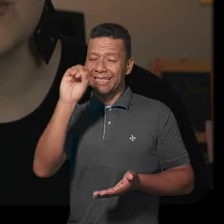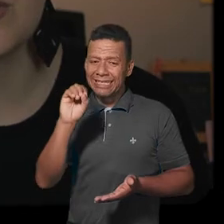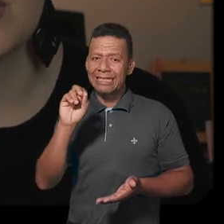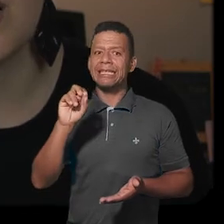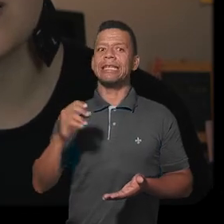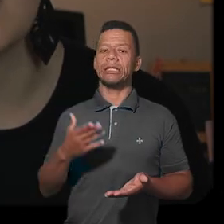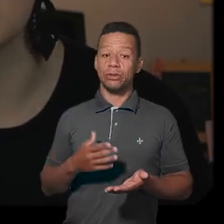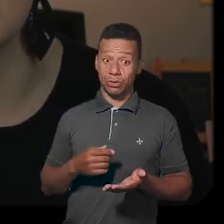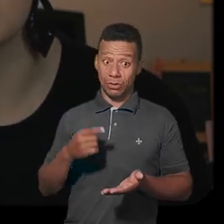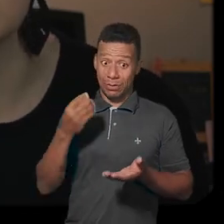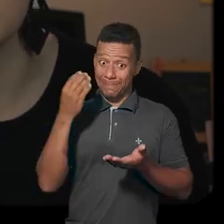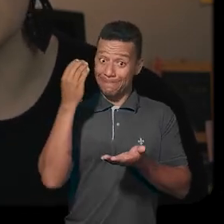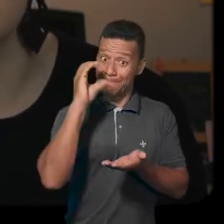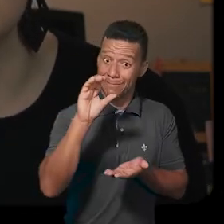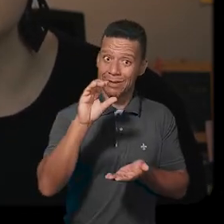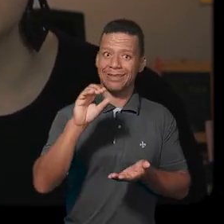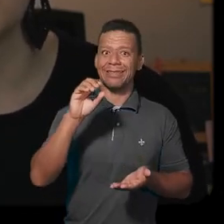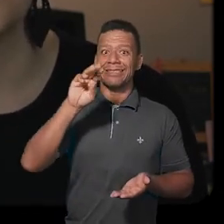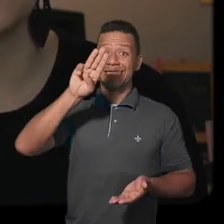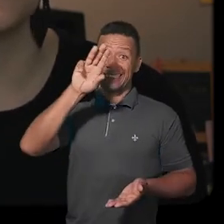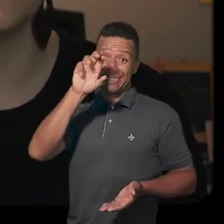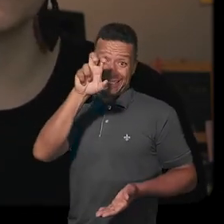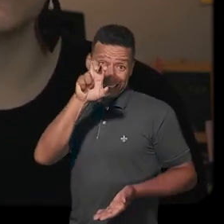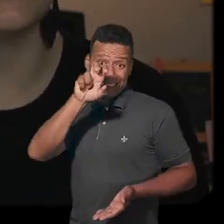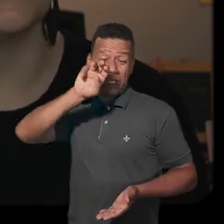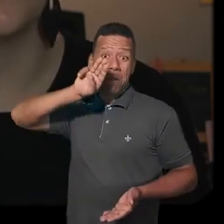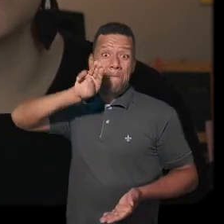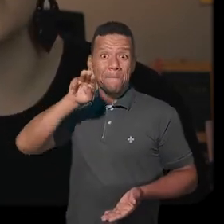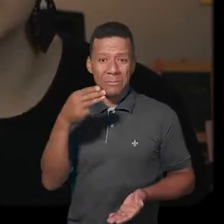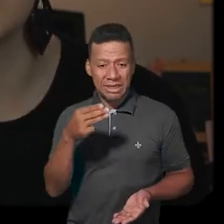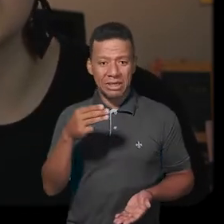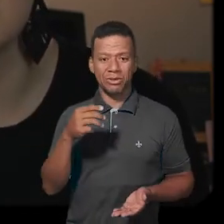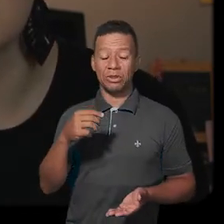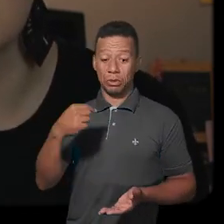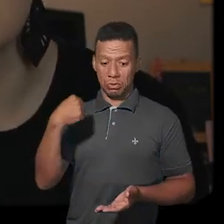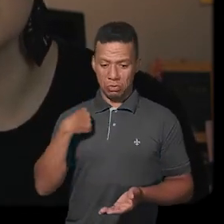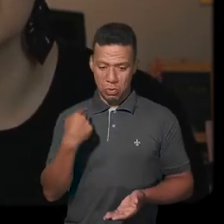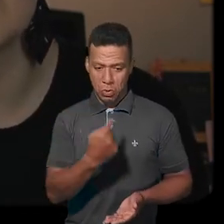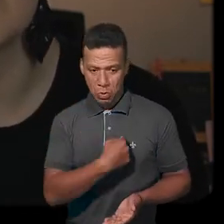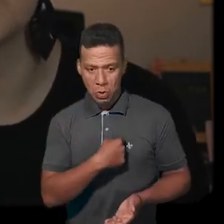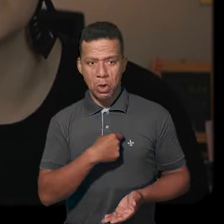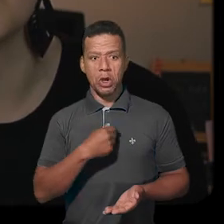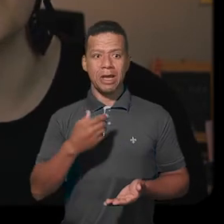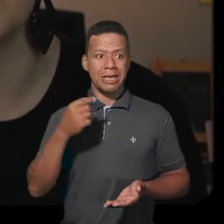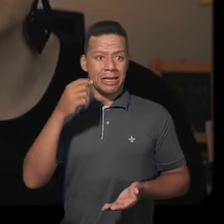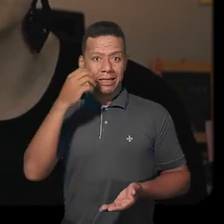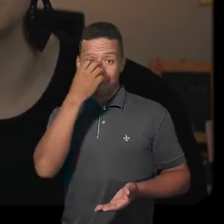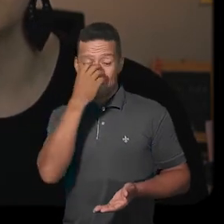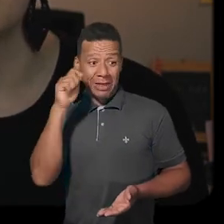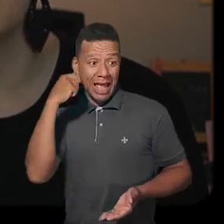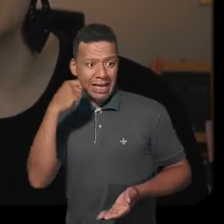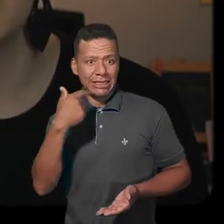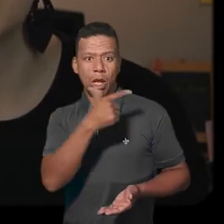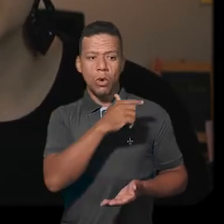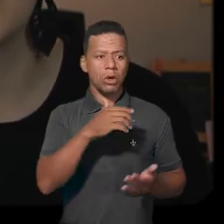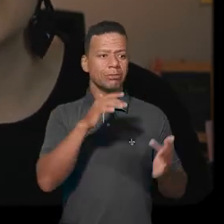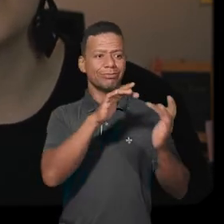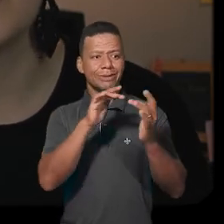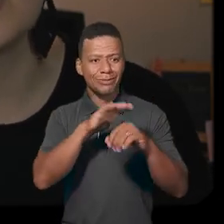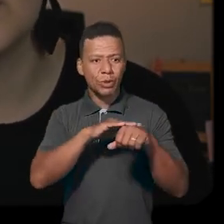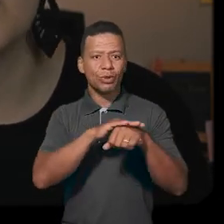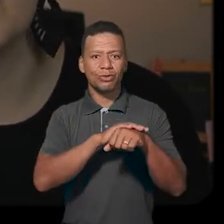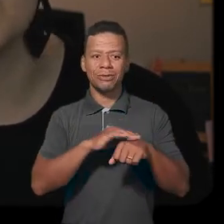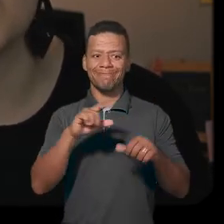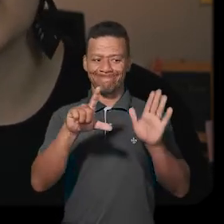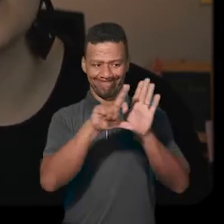R$5 milhões na cultura da cidade. Para nós, e também para muitos artistas com quem nós conversamos nesse período, a Lei Aldir Blanc